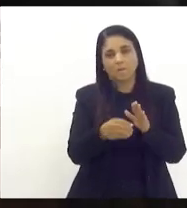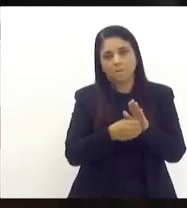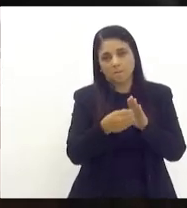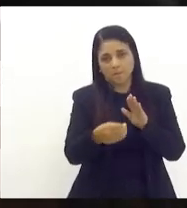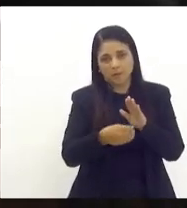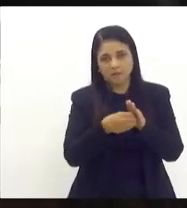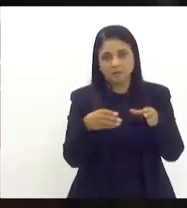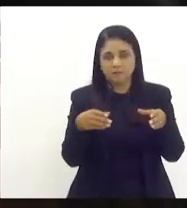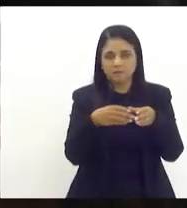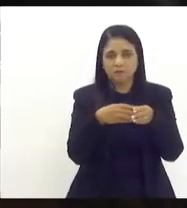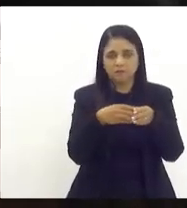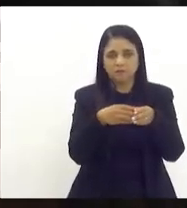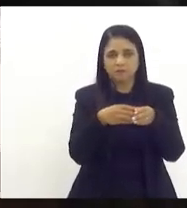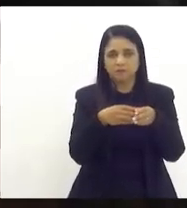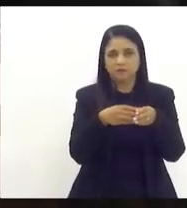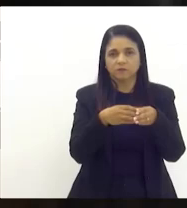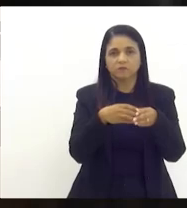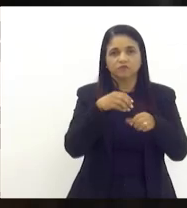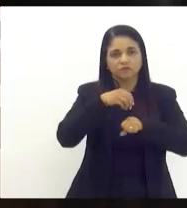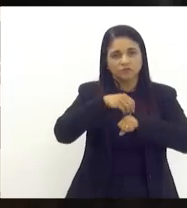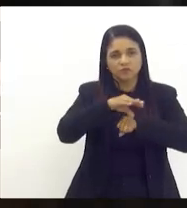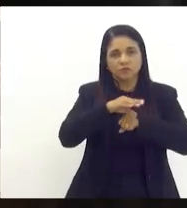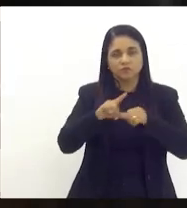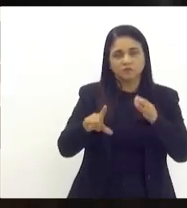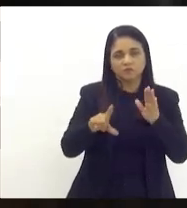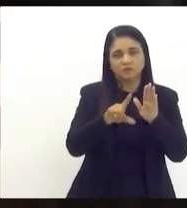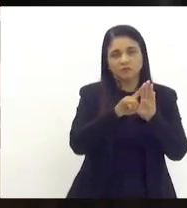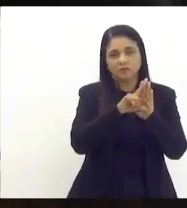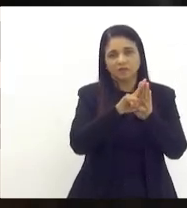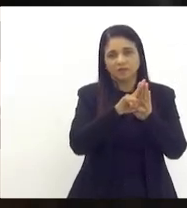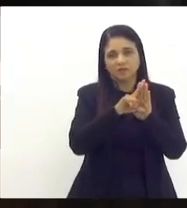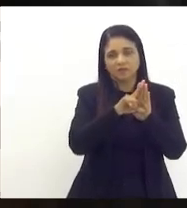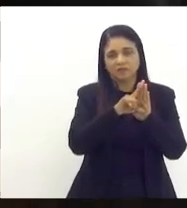da comissão de indicação legislativo